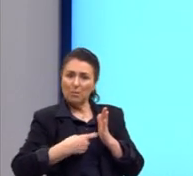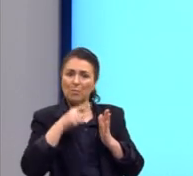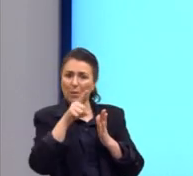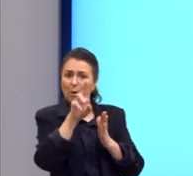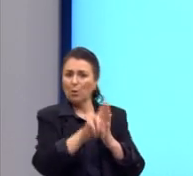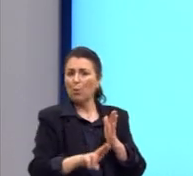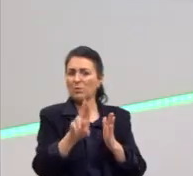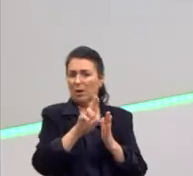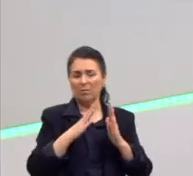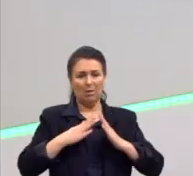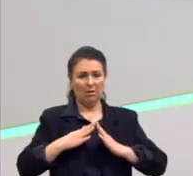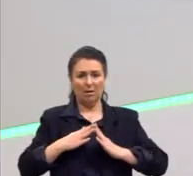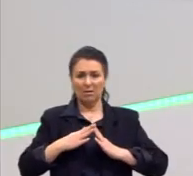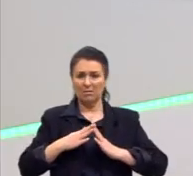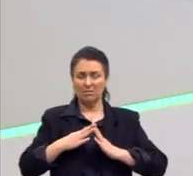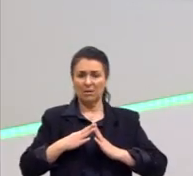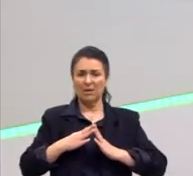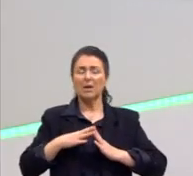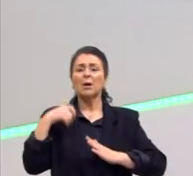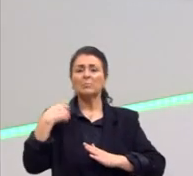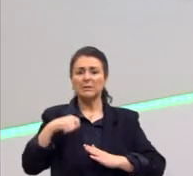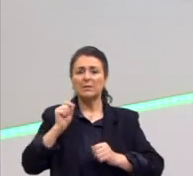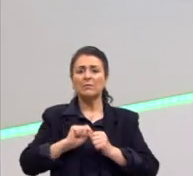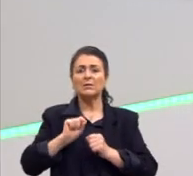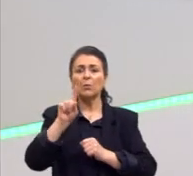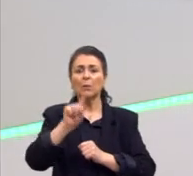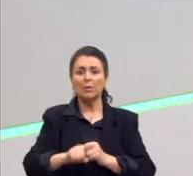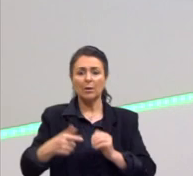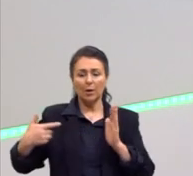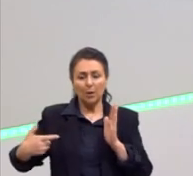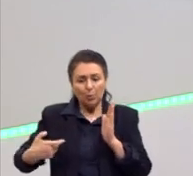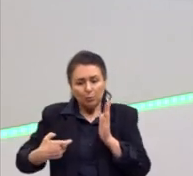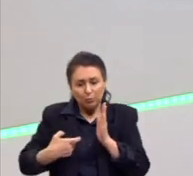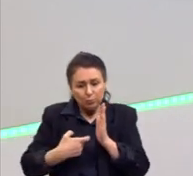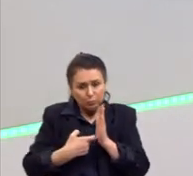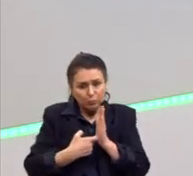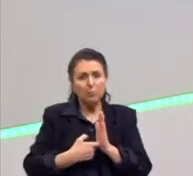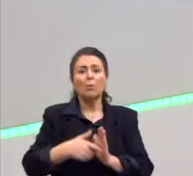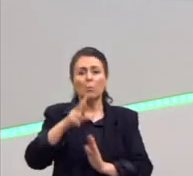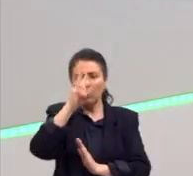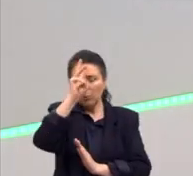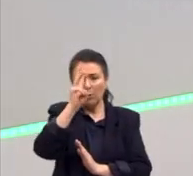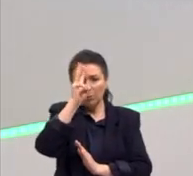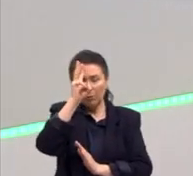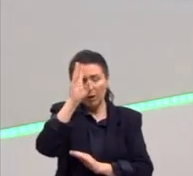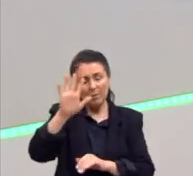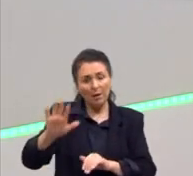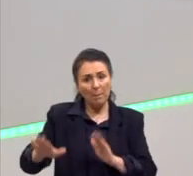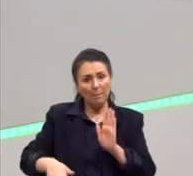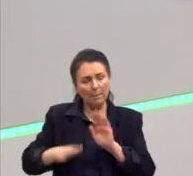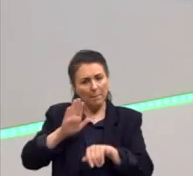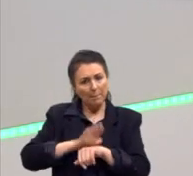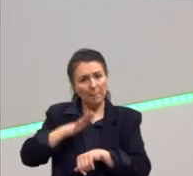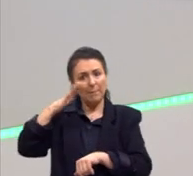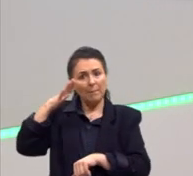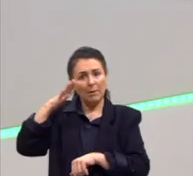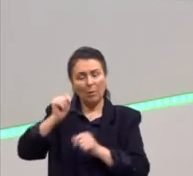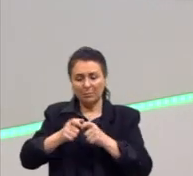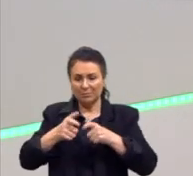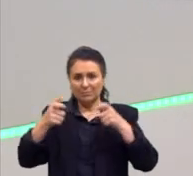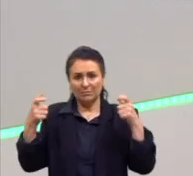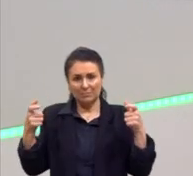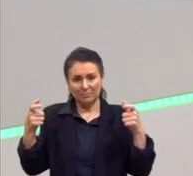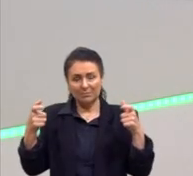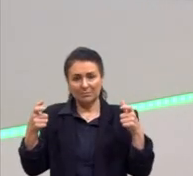eu preciso então comprar o que uma fronteira de potência maior Tá daqui eu tenho em casa então